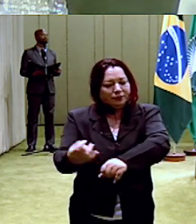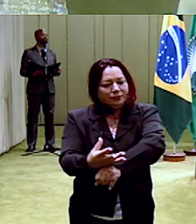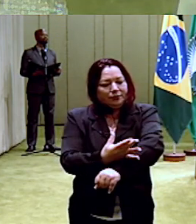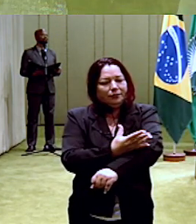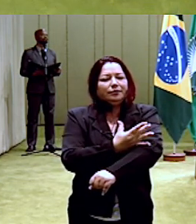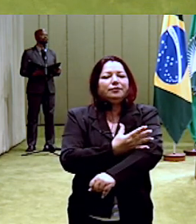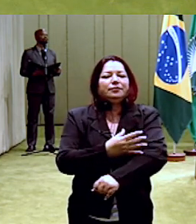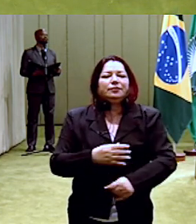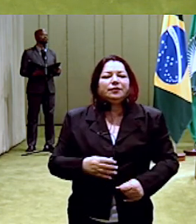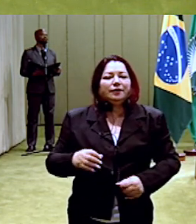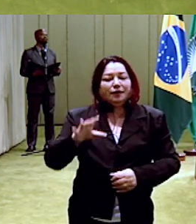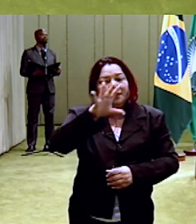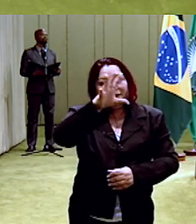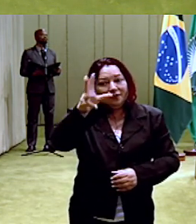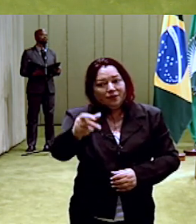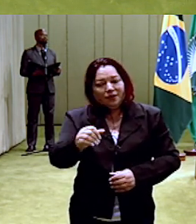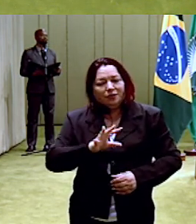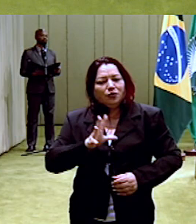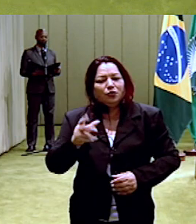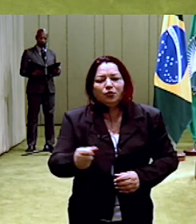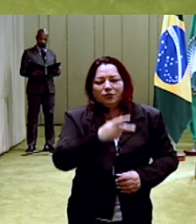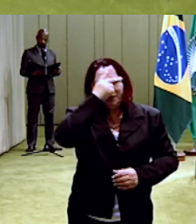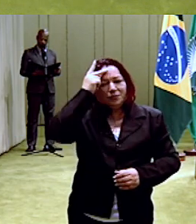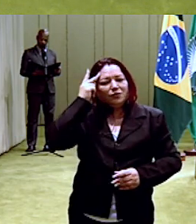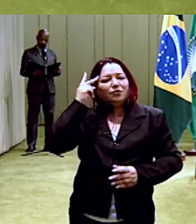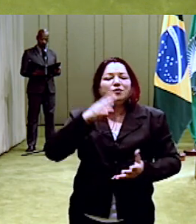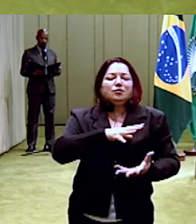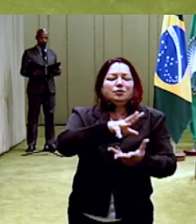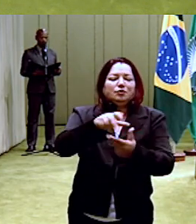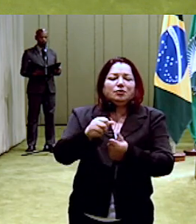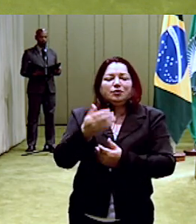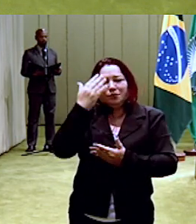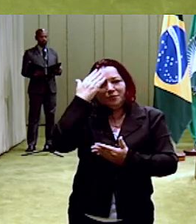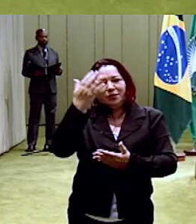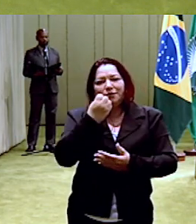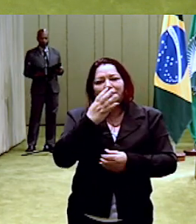negros e negras, para africanos, mas para toda a humanidade. Muito obrigado, boa noite.